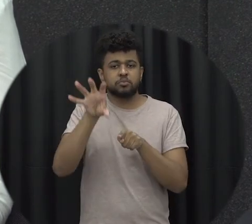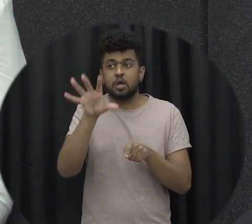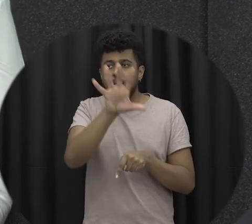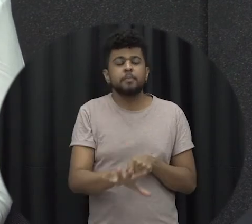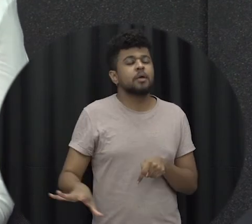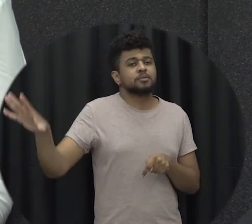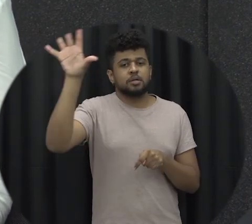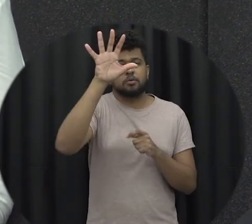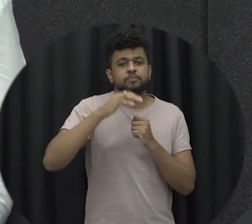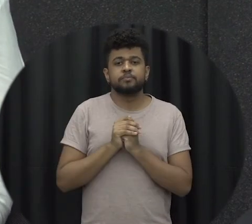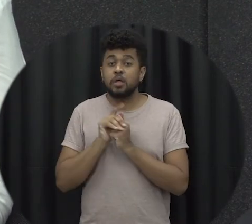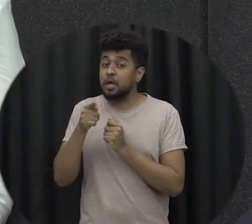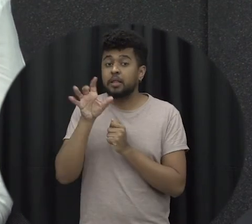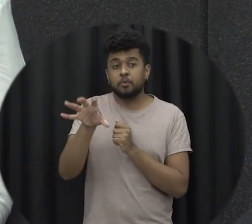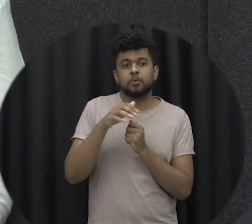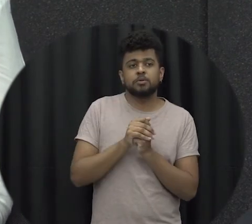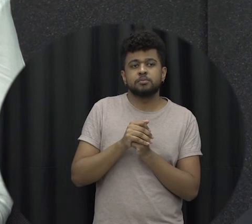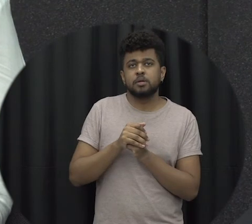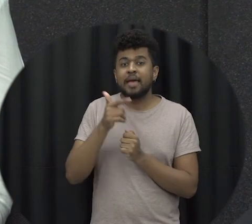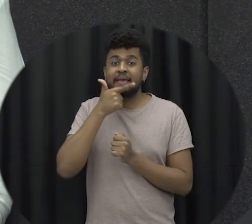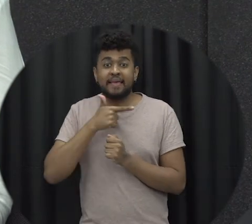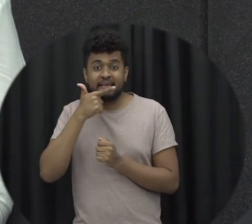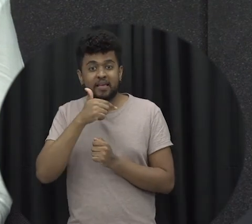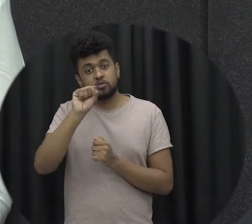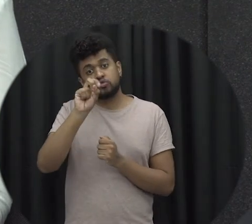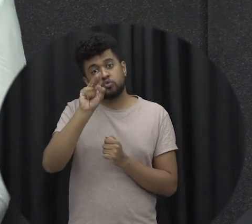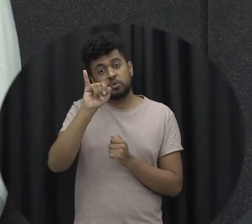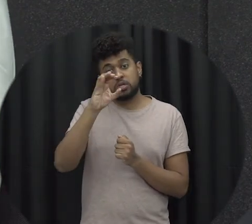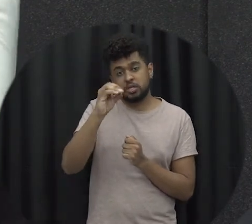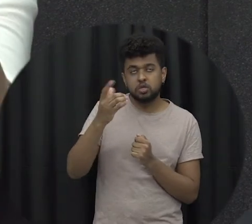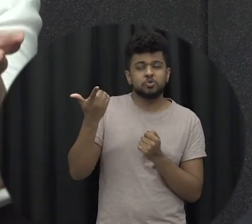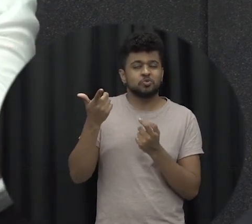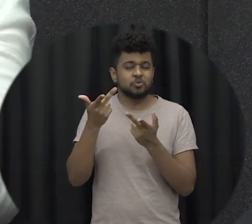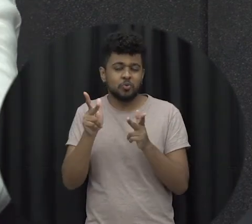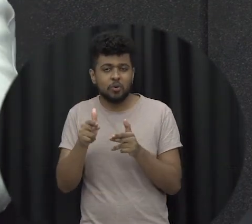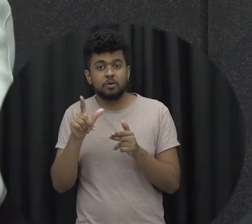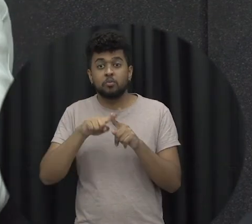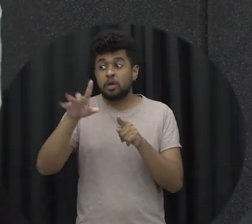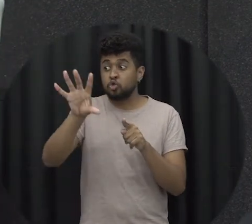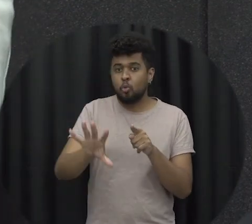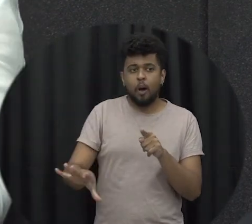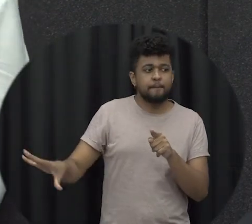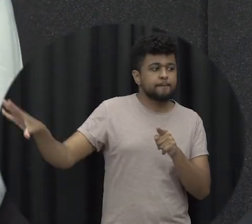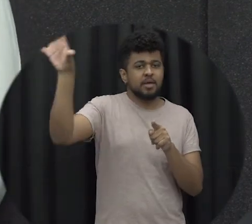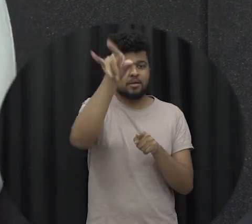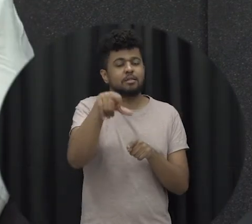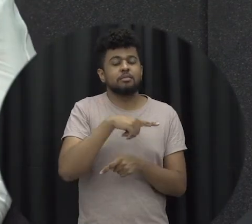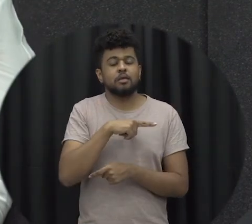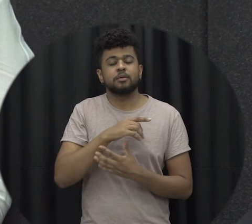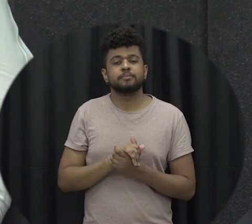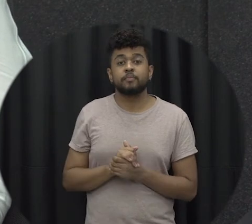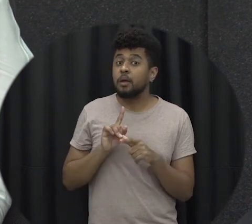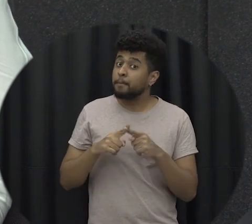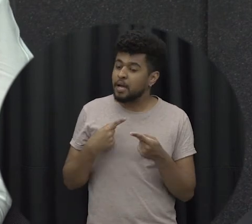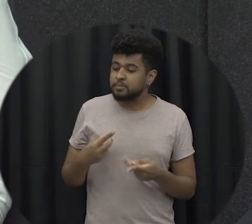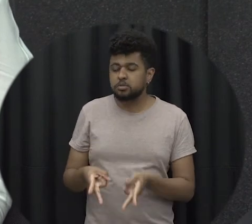tanto aquele impacto porque não é a mesma condição ambiental. Então, também a gente tem... É aquela coisa, o queijo suíço, né? O queijo... É por isso. É